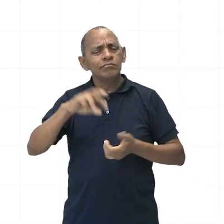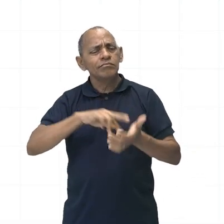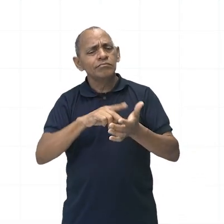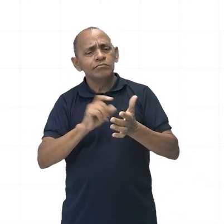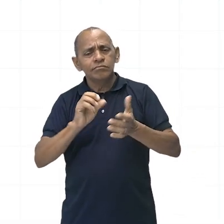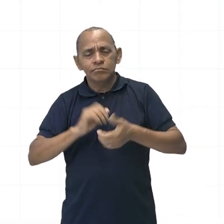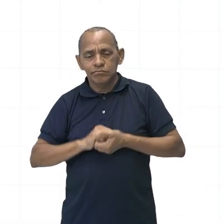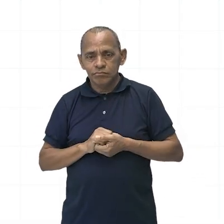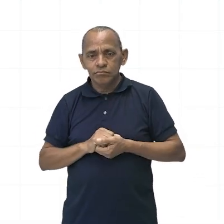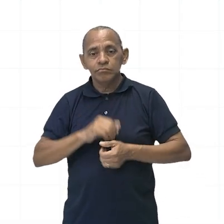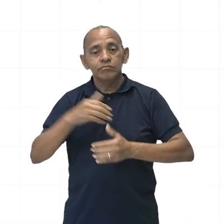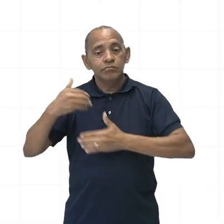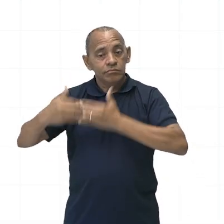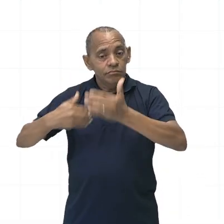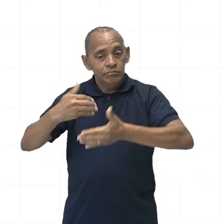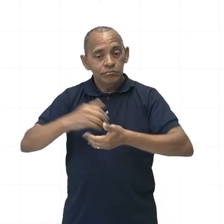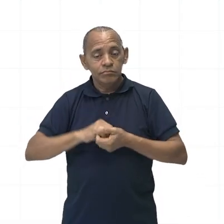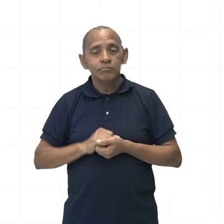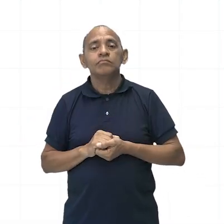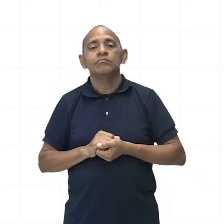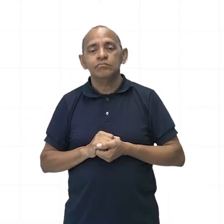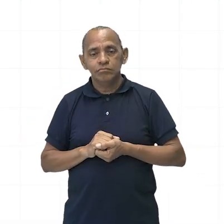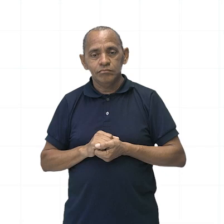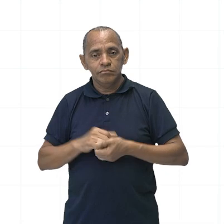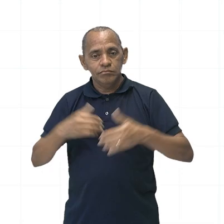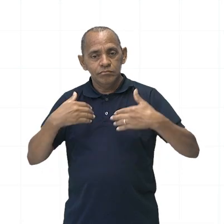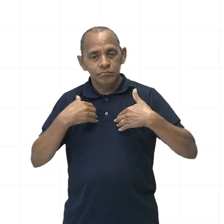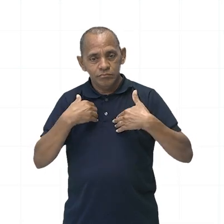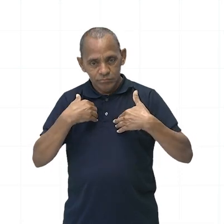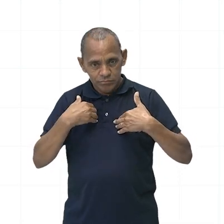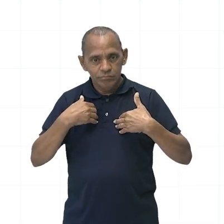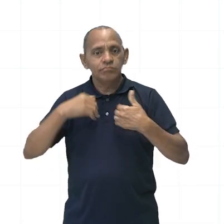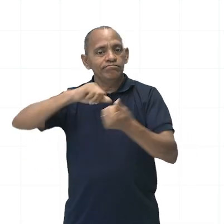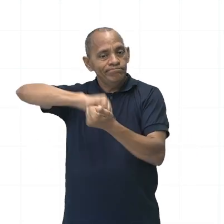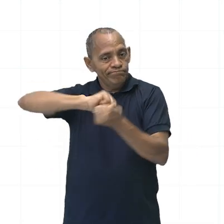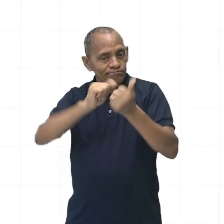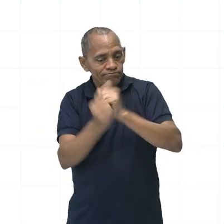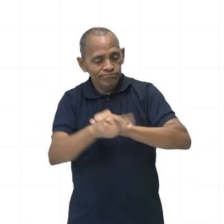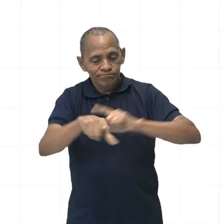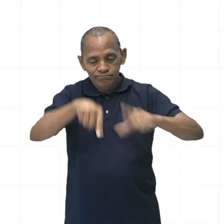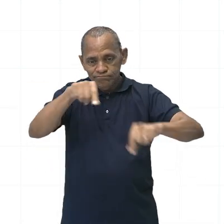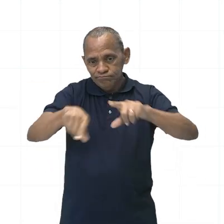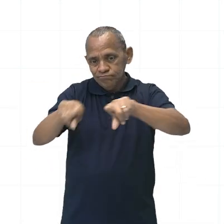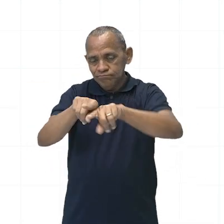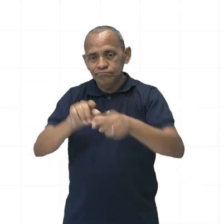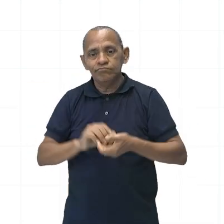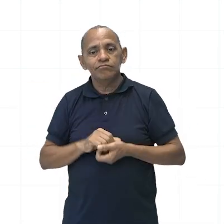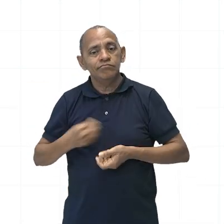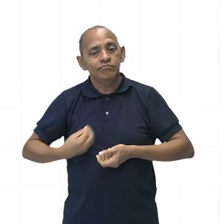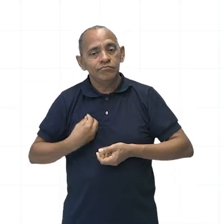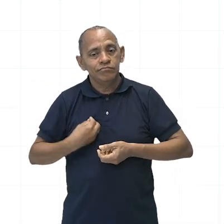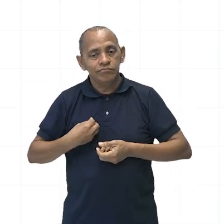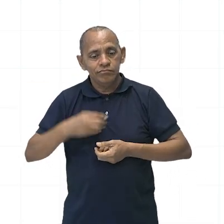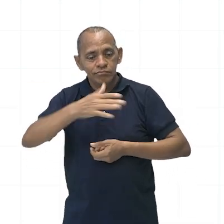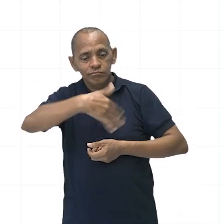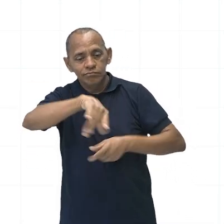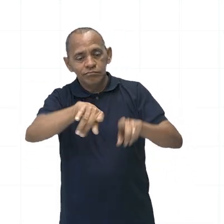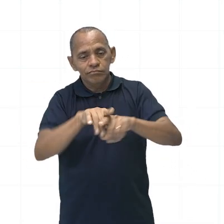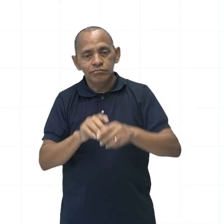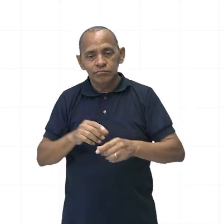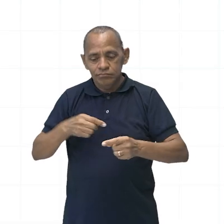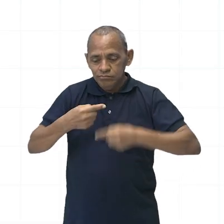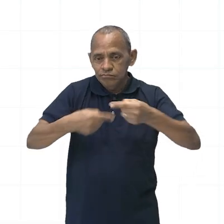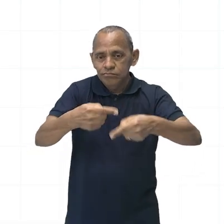natural? É um processo em que os organismos mais aptos são selecionados e sobrevivem no meio, e reproduzem-se